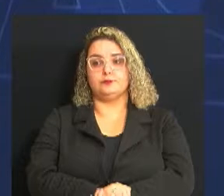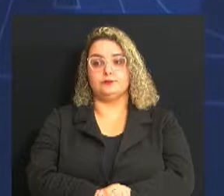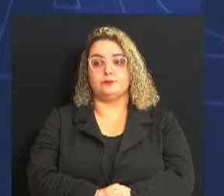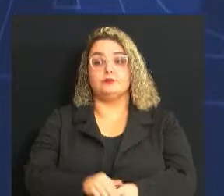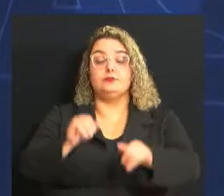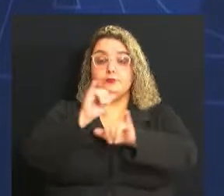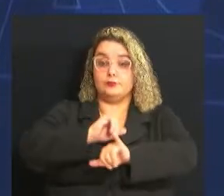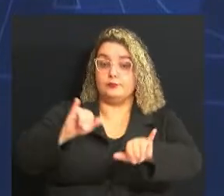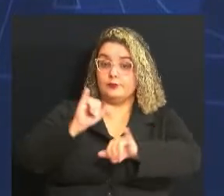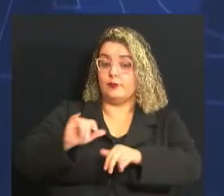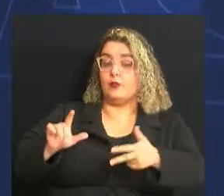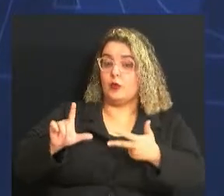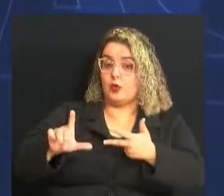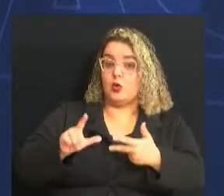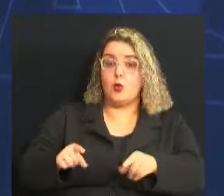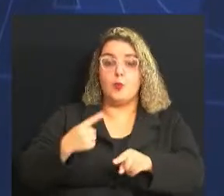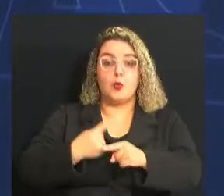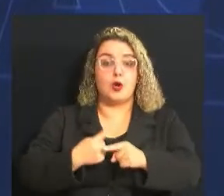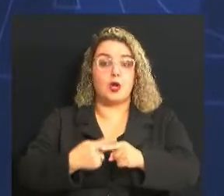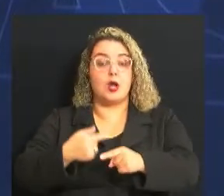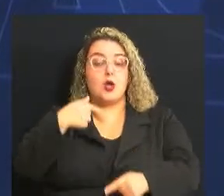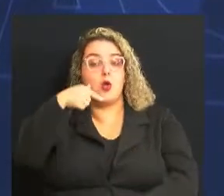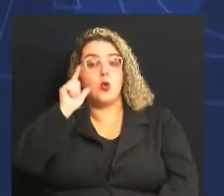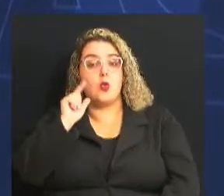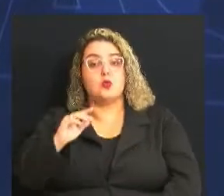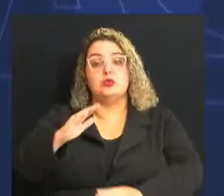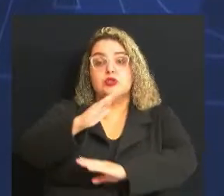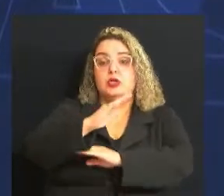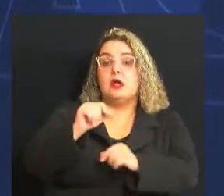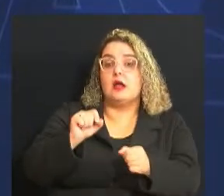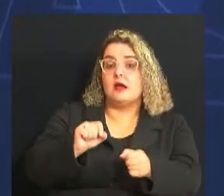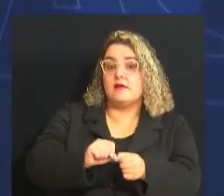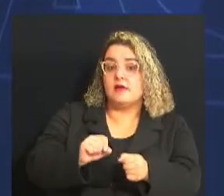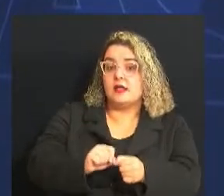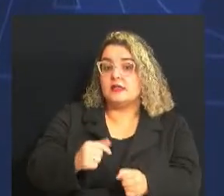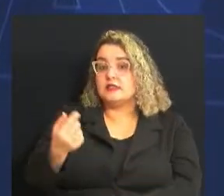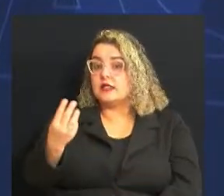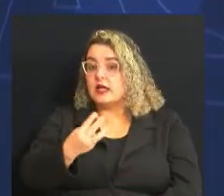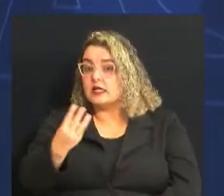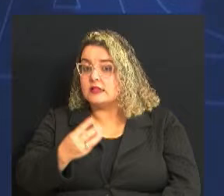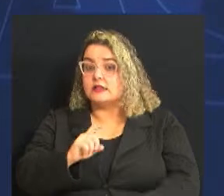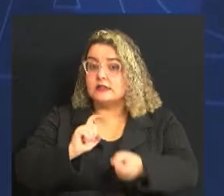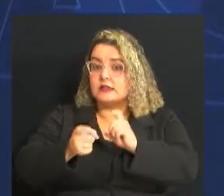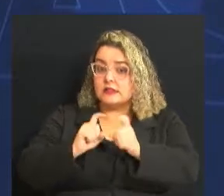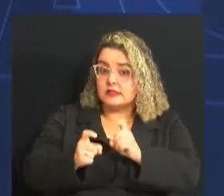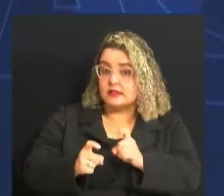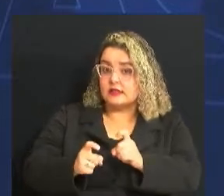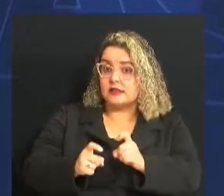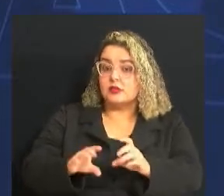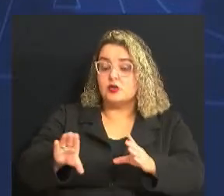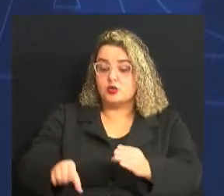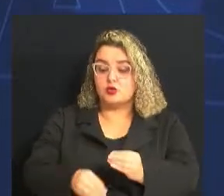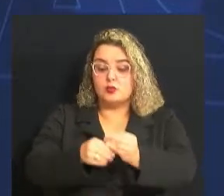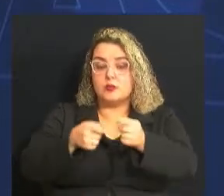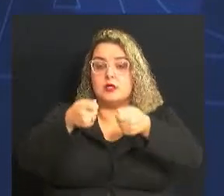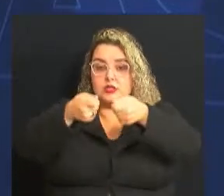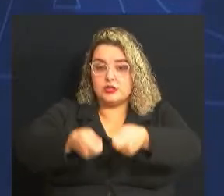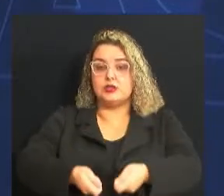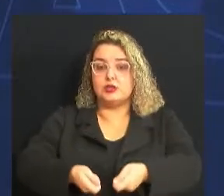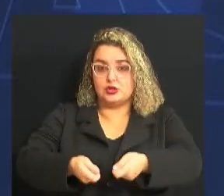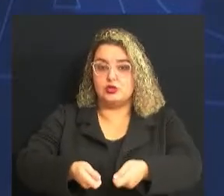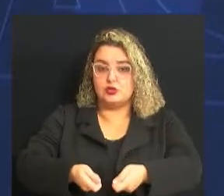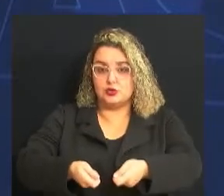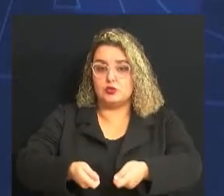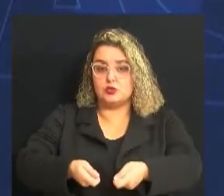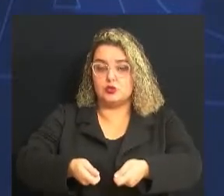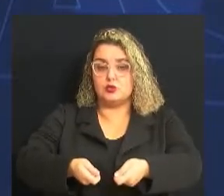do Legislativo, porque ontem a Câmara realizou a 3ª reunião sobre as emendas impositivas. O